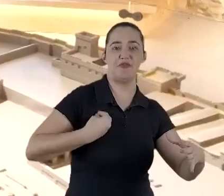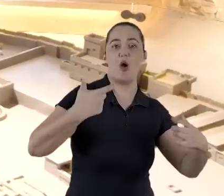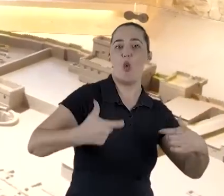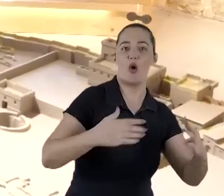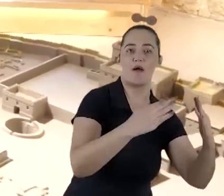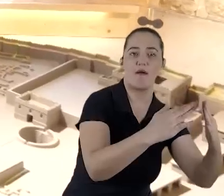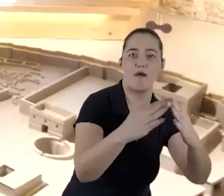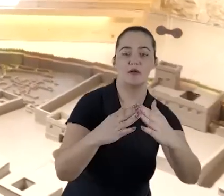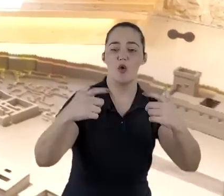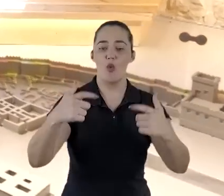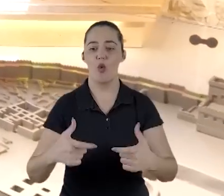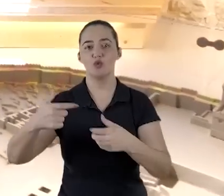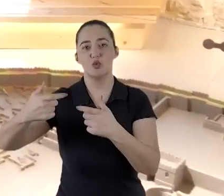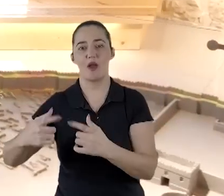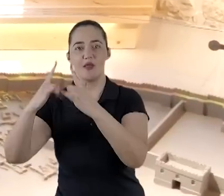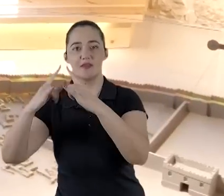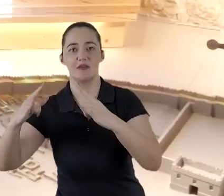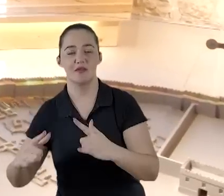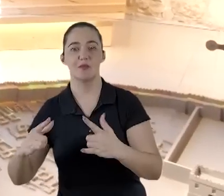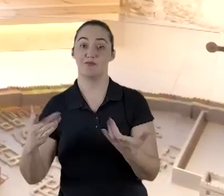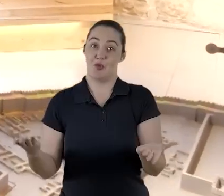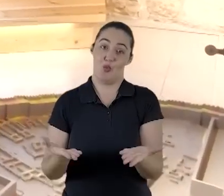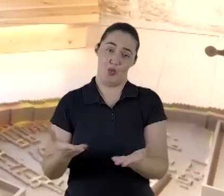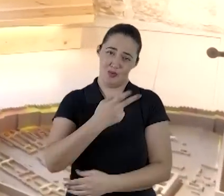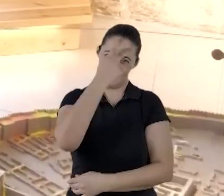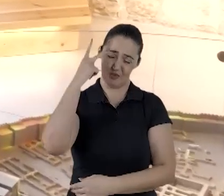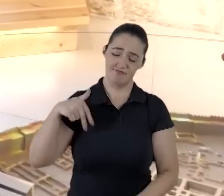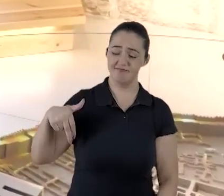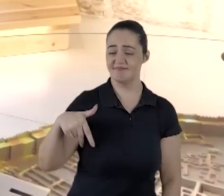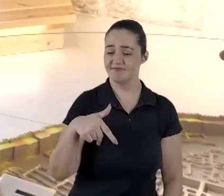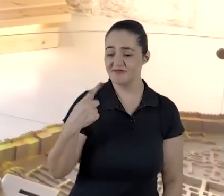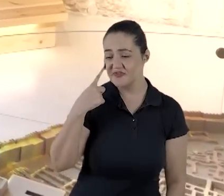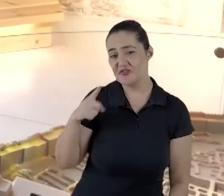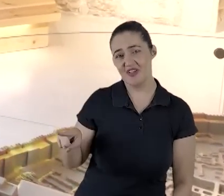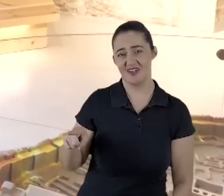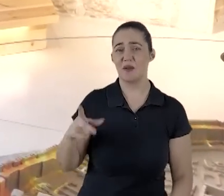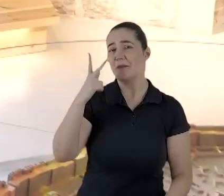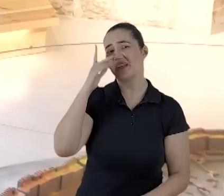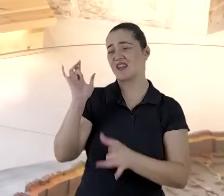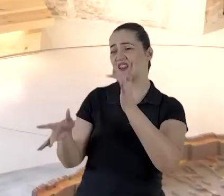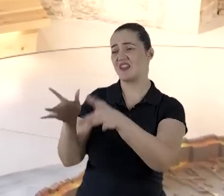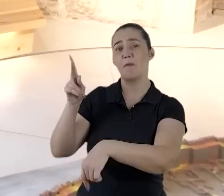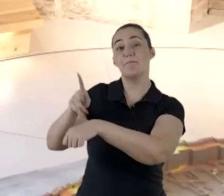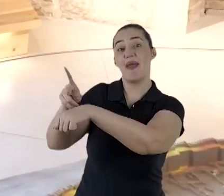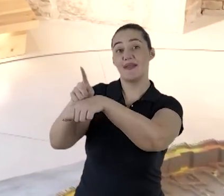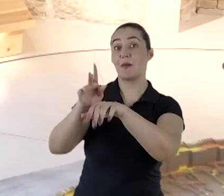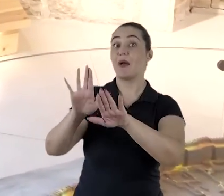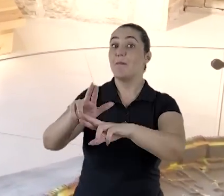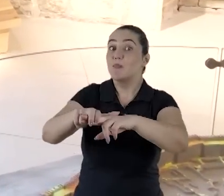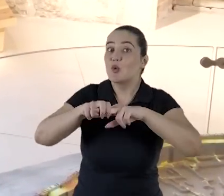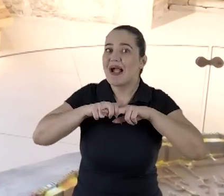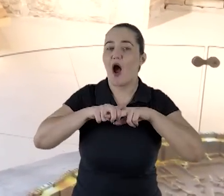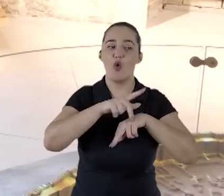as pessoas estavam morando nesse sítio arqueológico. Hoje, quem vem aqui vê apenas ruínas,